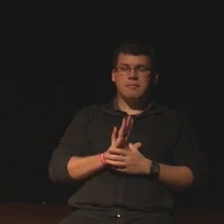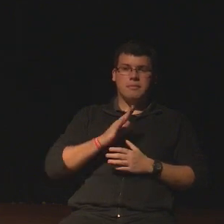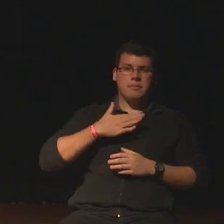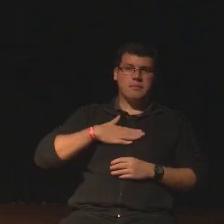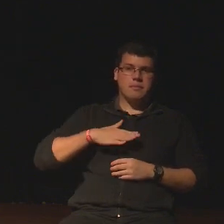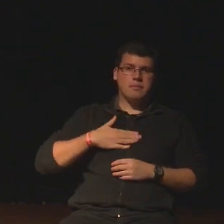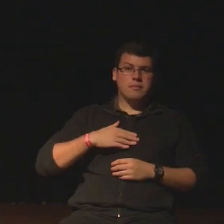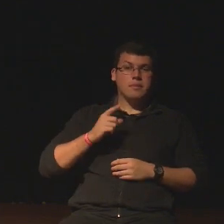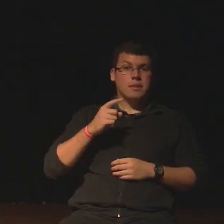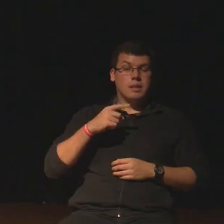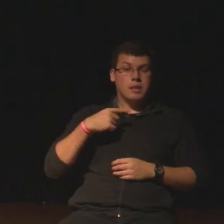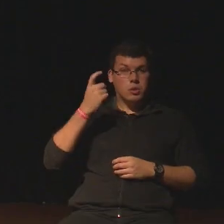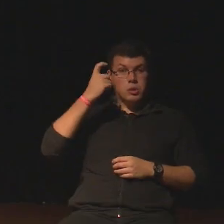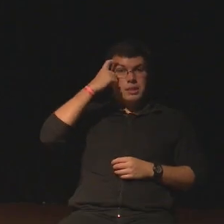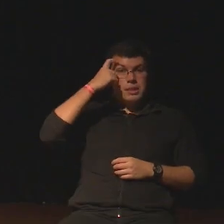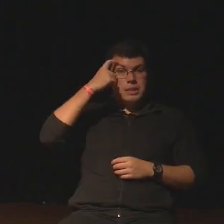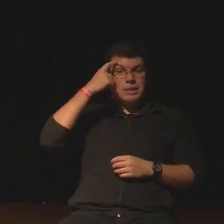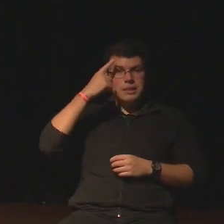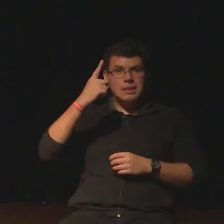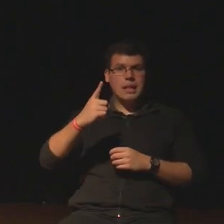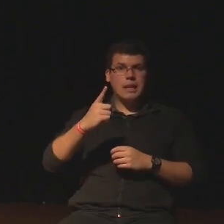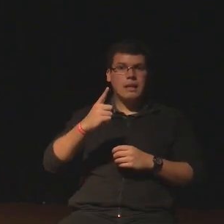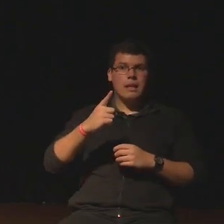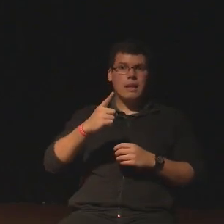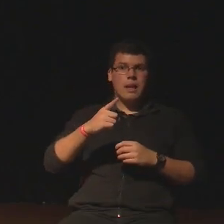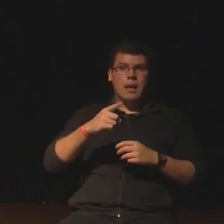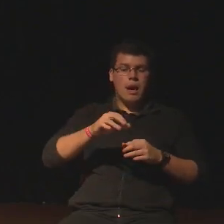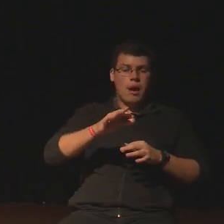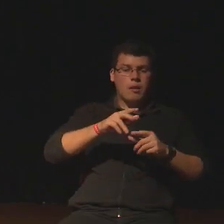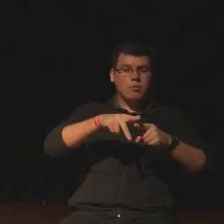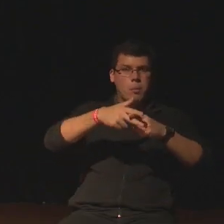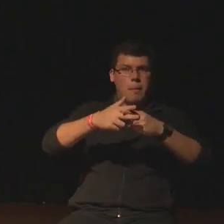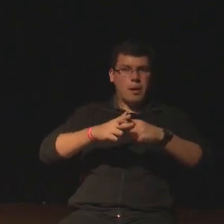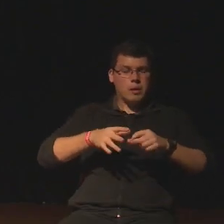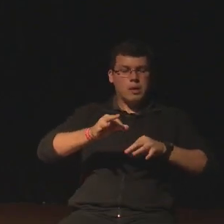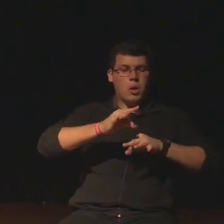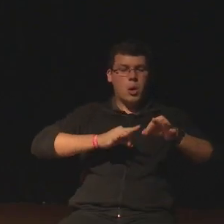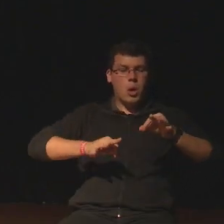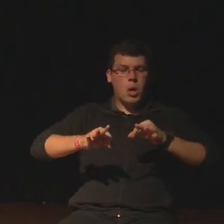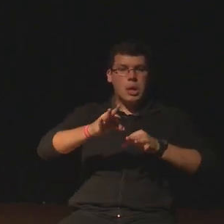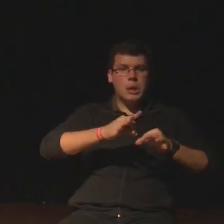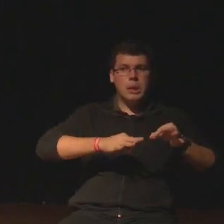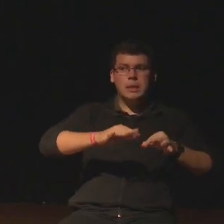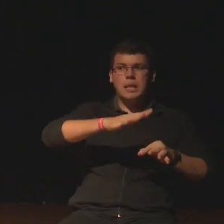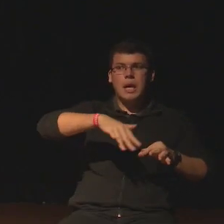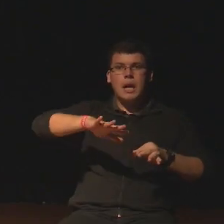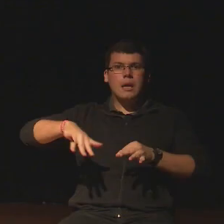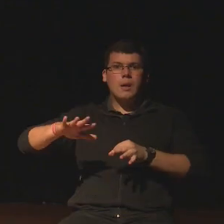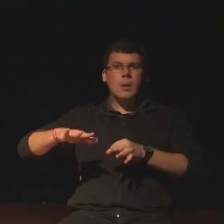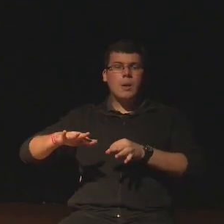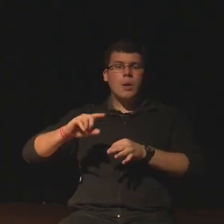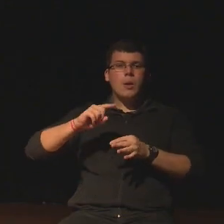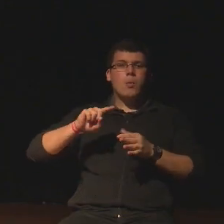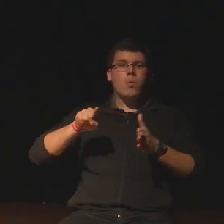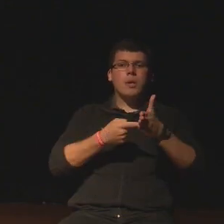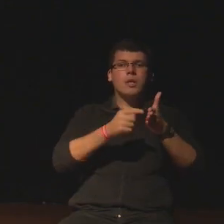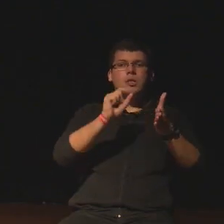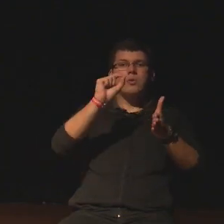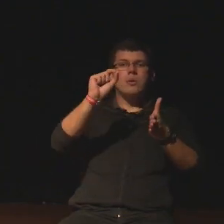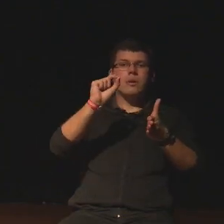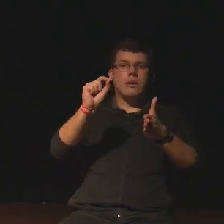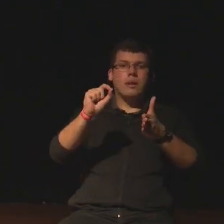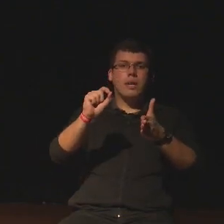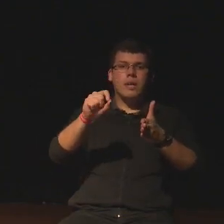espaços é justamente para tornar eles mais seguros para vocês. Inclusive a ideia da conexão, que muitas pessoas citaram. Eu